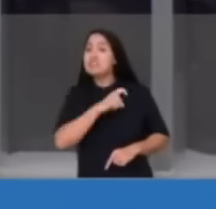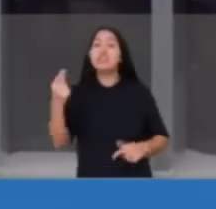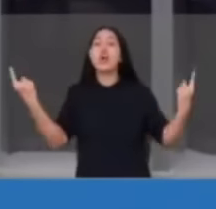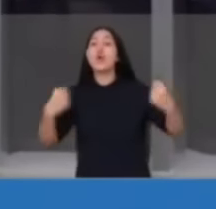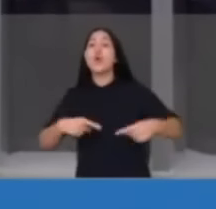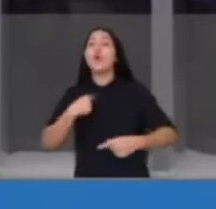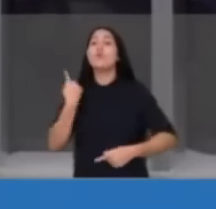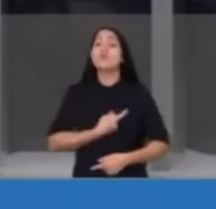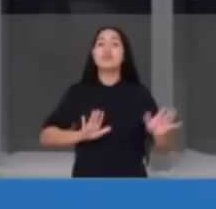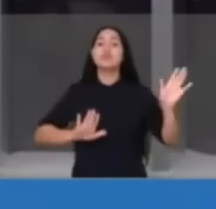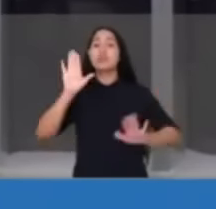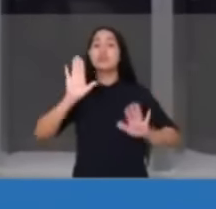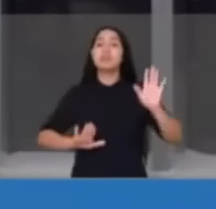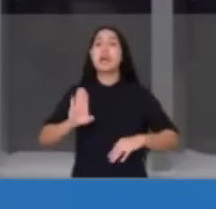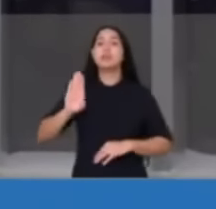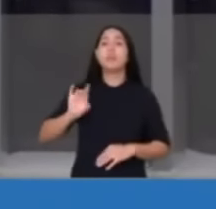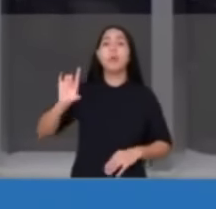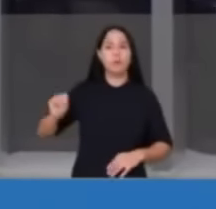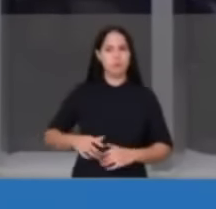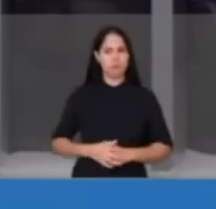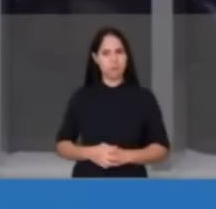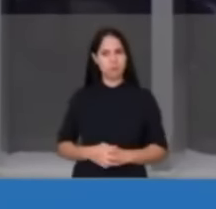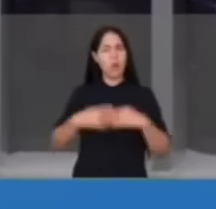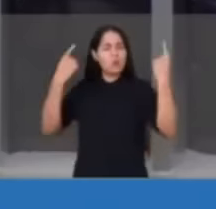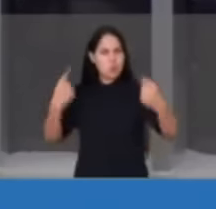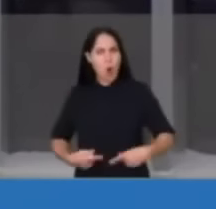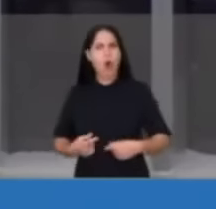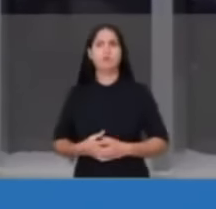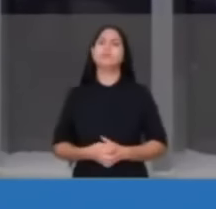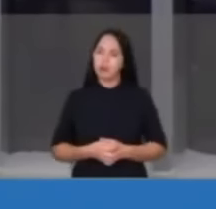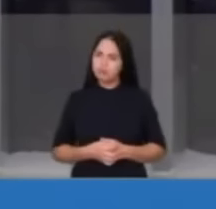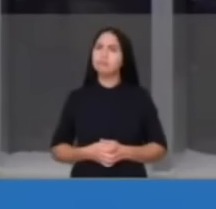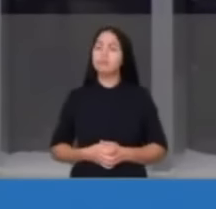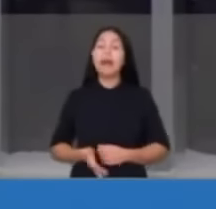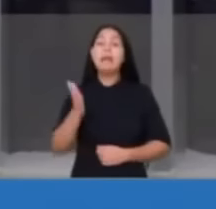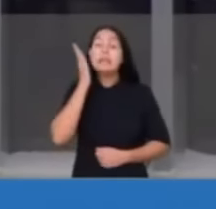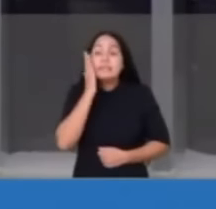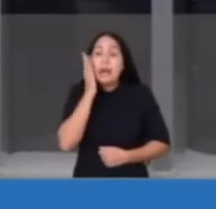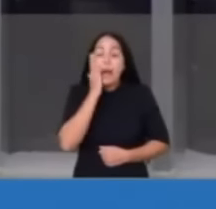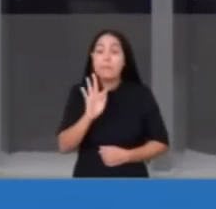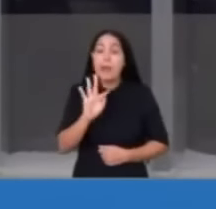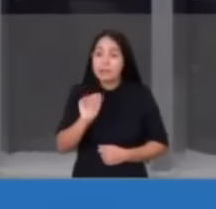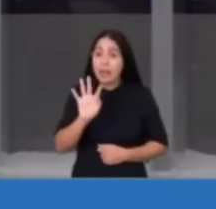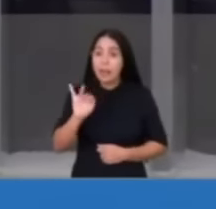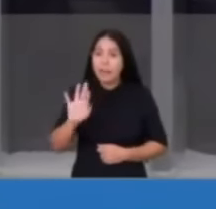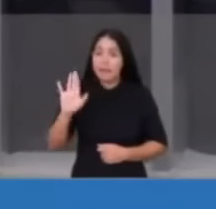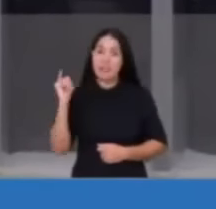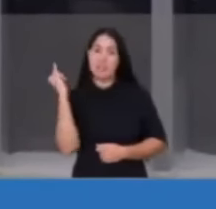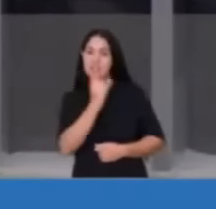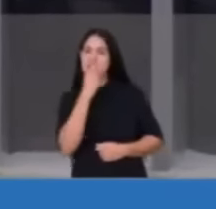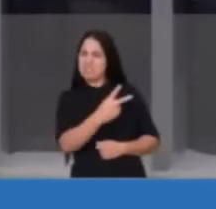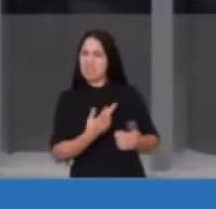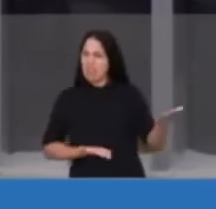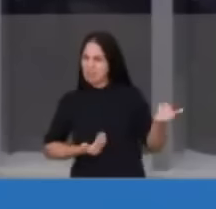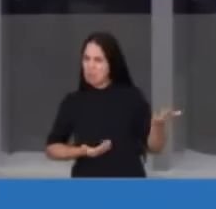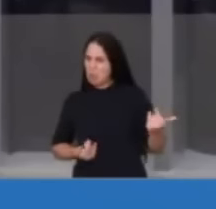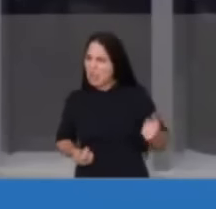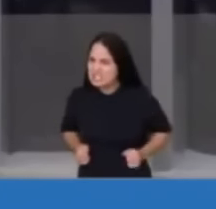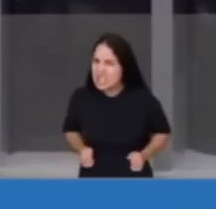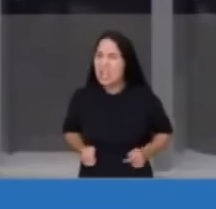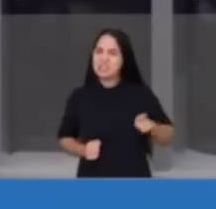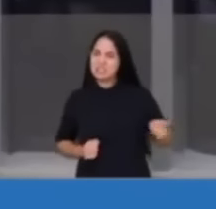boulos inclusive não só como fez com a tá tamaral nossa deputada aqui dizendo que ela era adolescente entende que ela queria ser